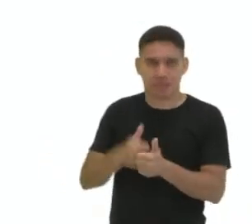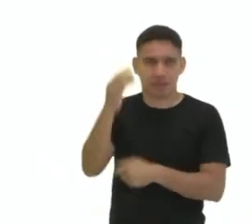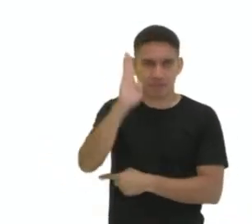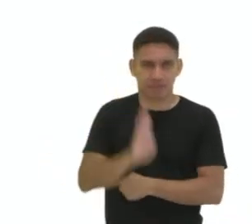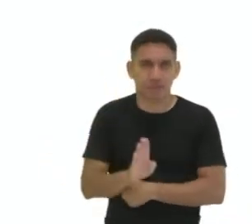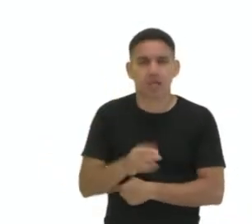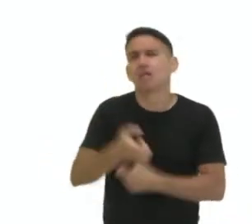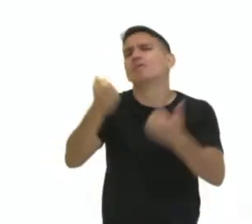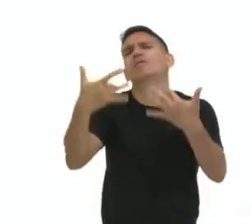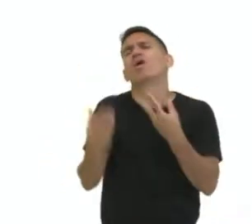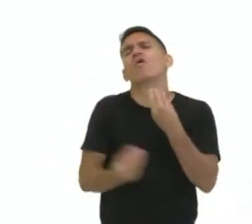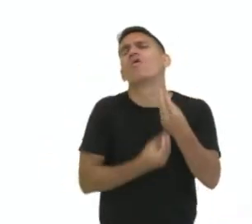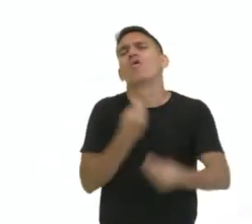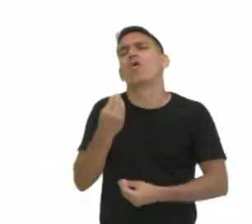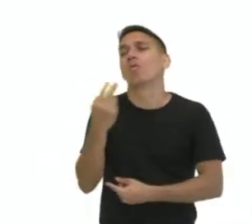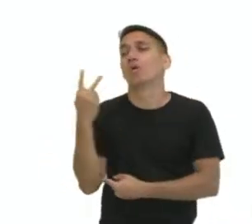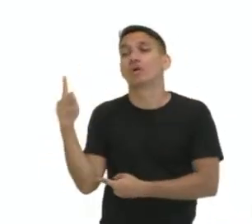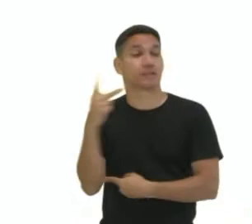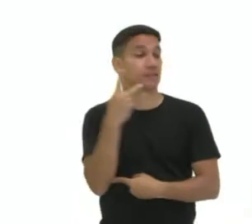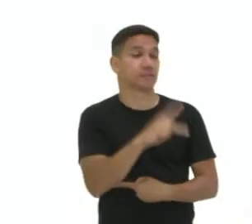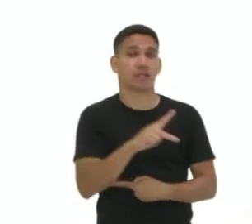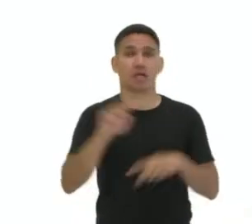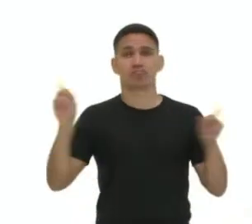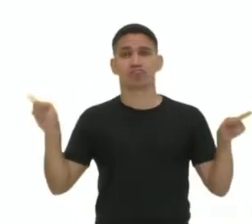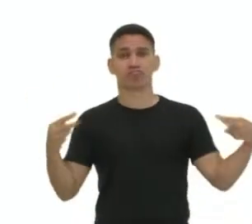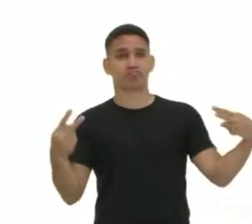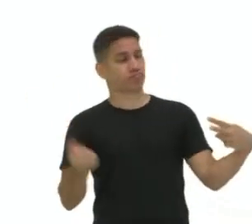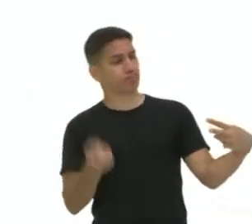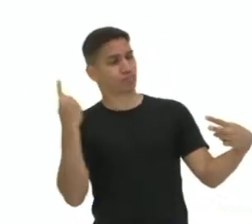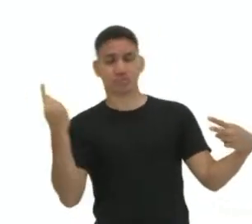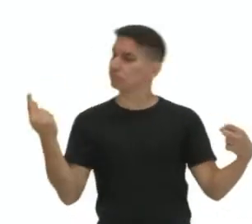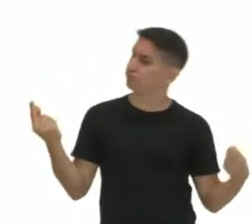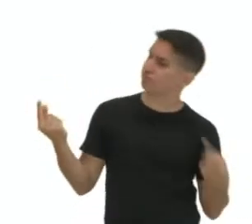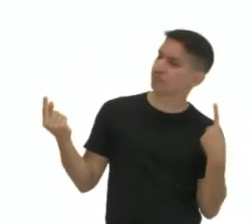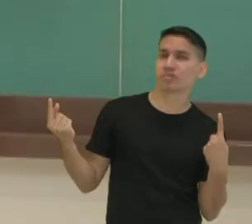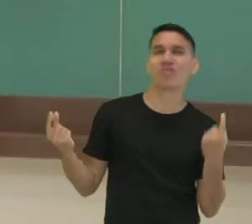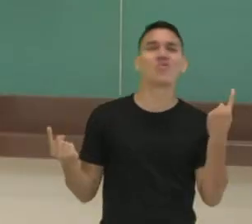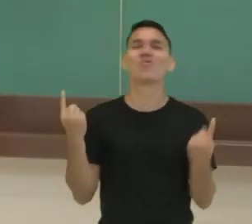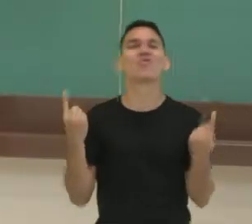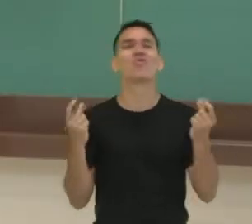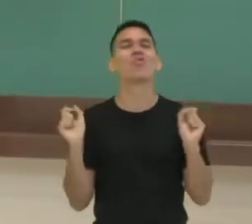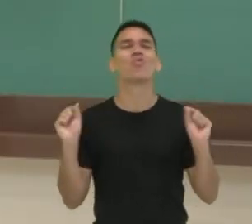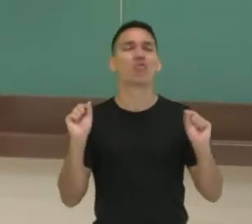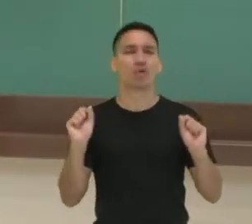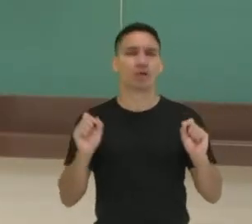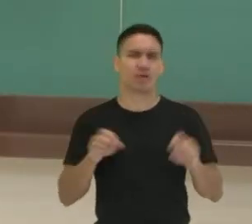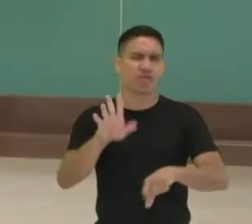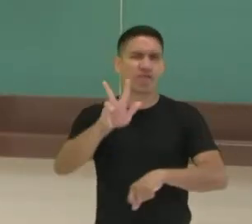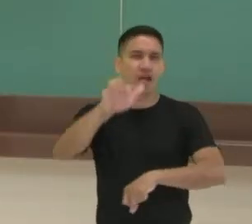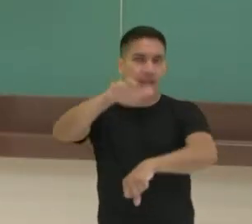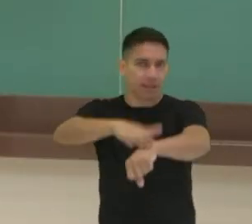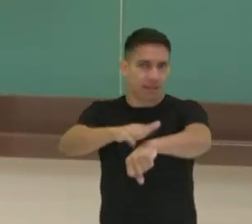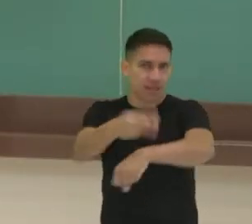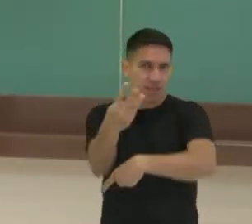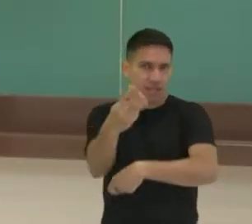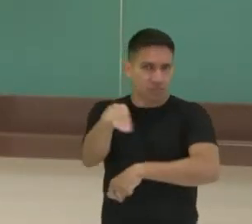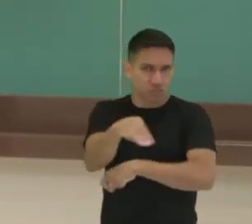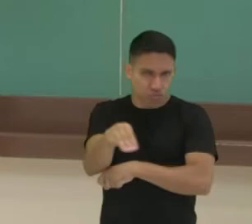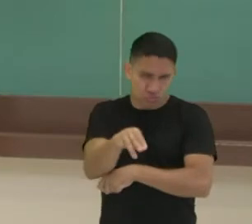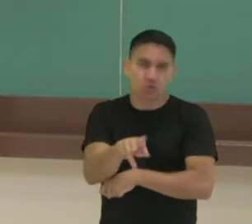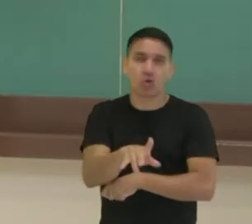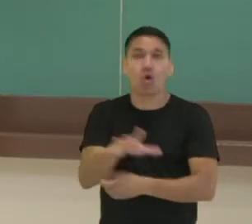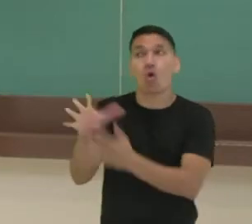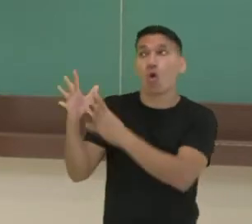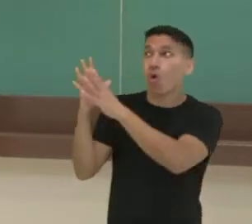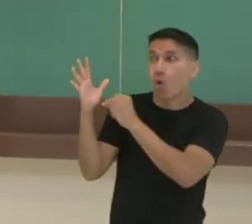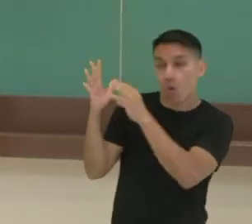uma impressão de cada povo a respeito de suas diferenças. Vocês terão 3 minutos, copiem essa questão no